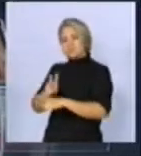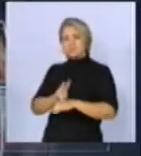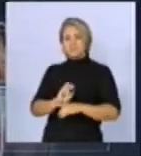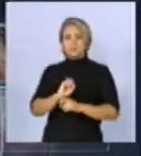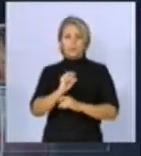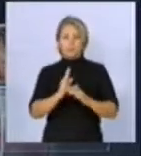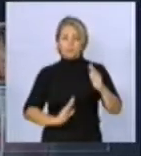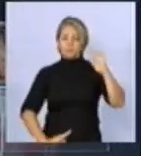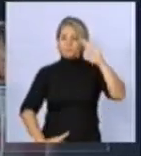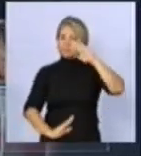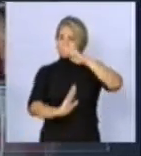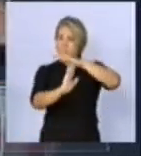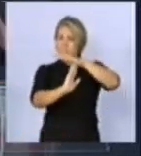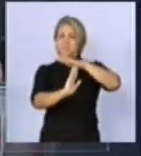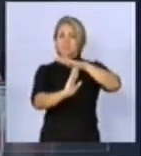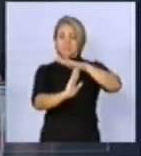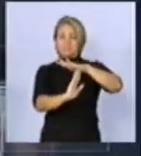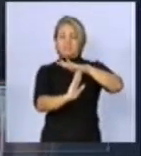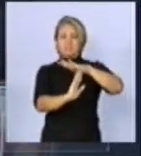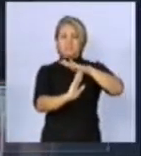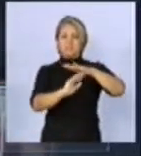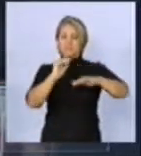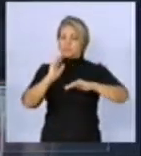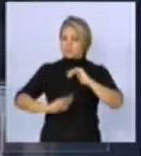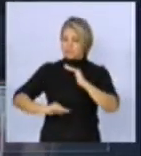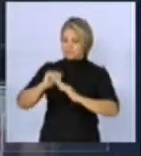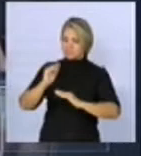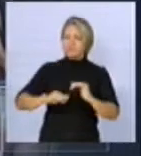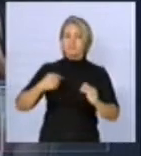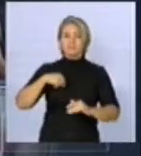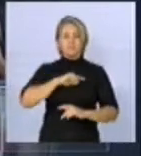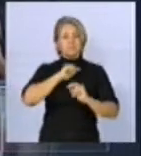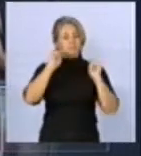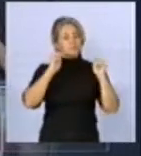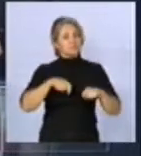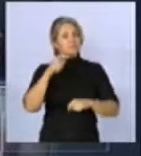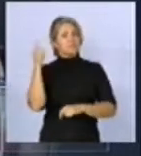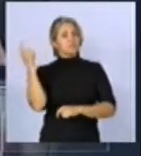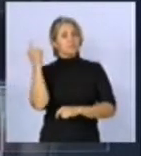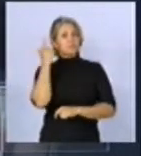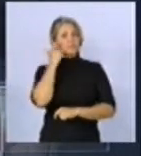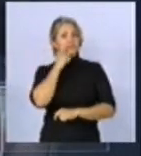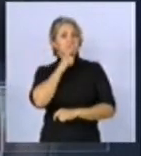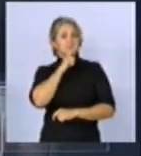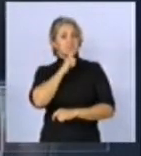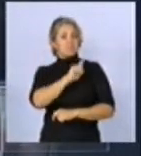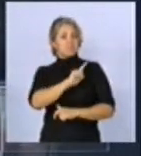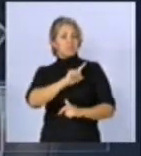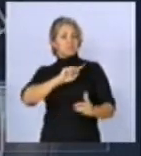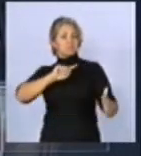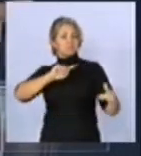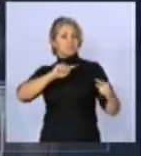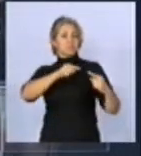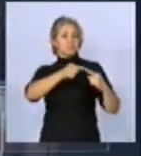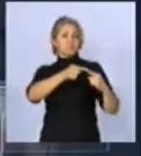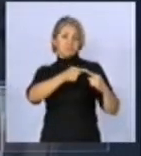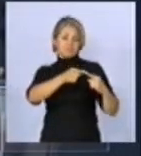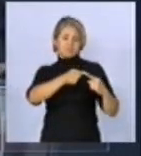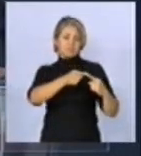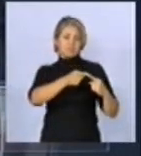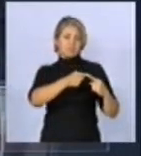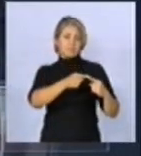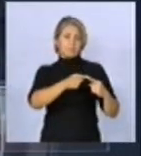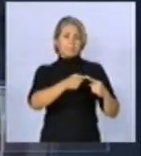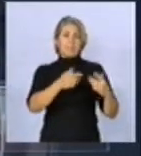através de limitações de práticas que possamos chegar a um denominador esse